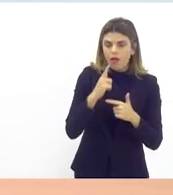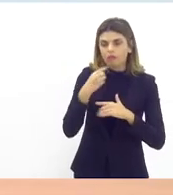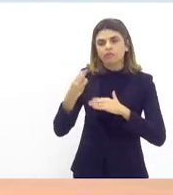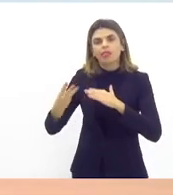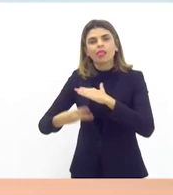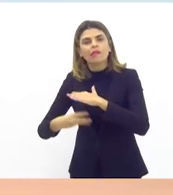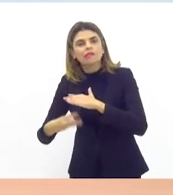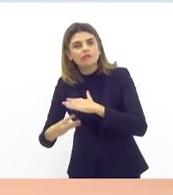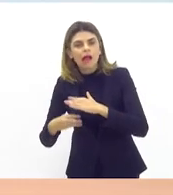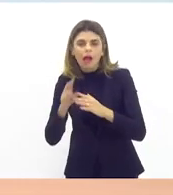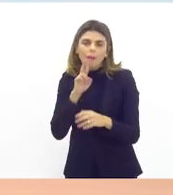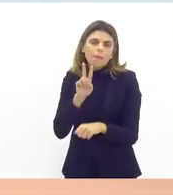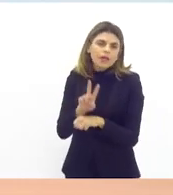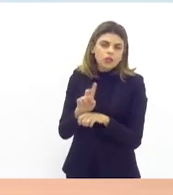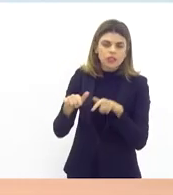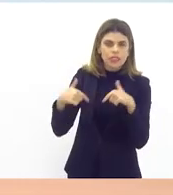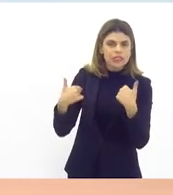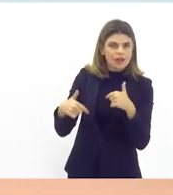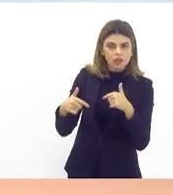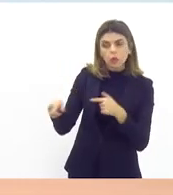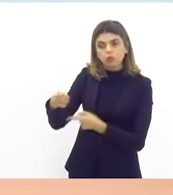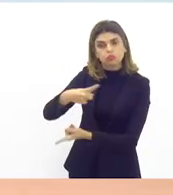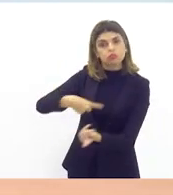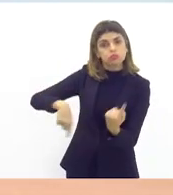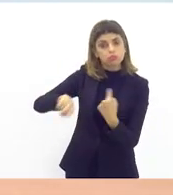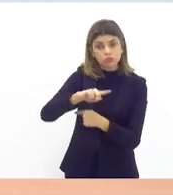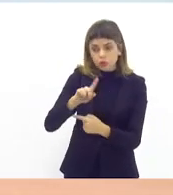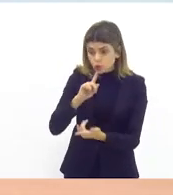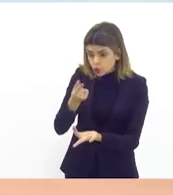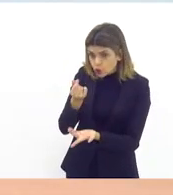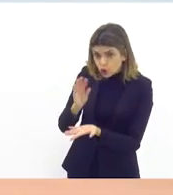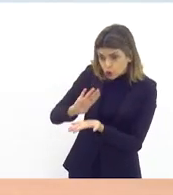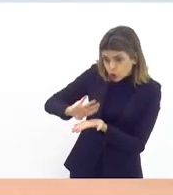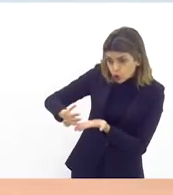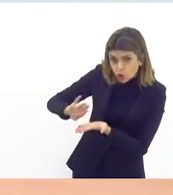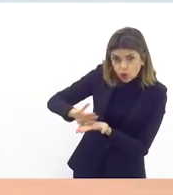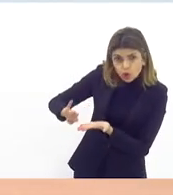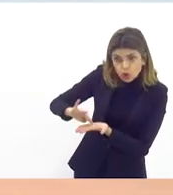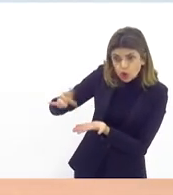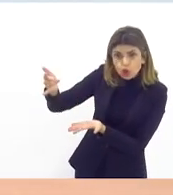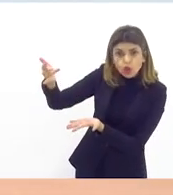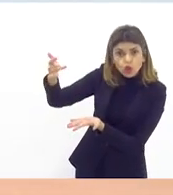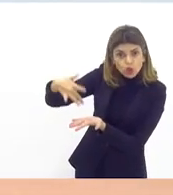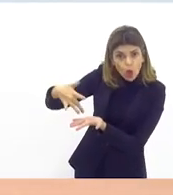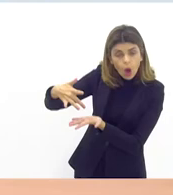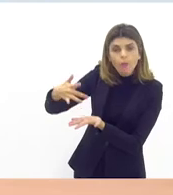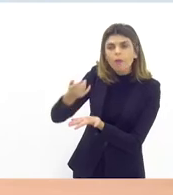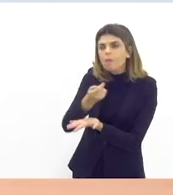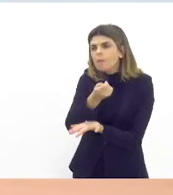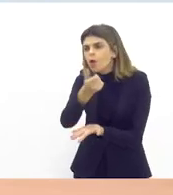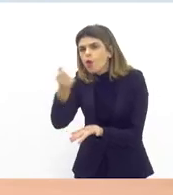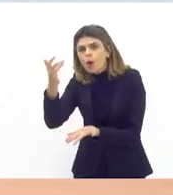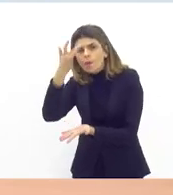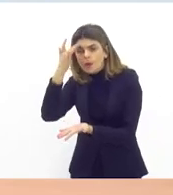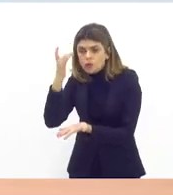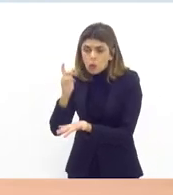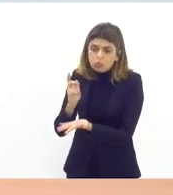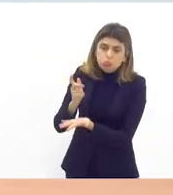que os prestadores de serviços passaram a gerar crédito. Então, o que sobra, na verdade, são poucos setores de prestação de serviço para consumidor